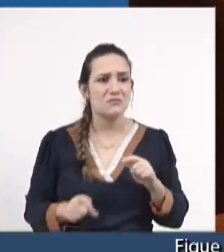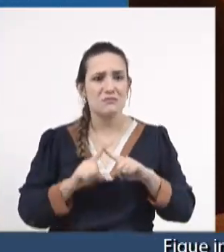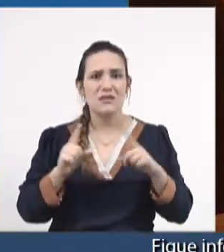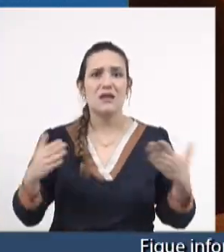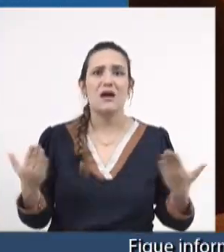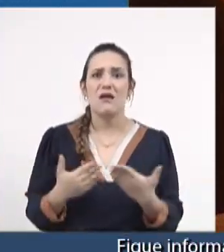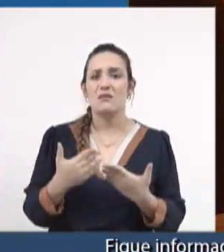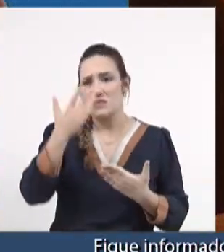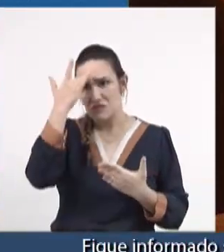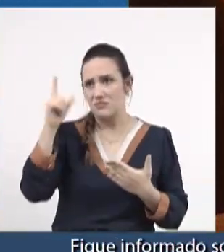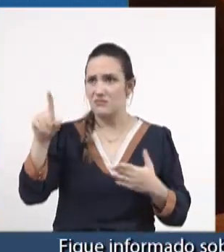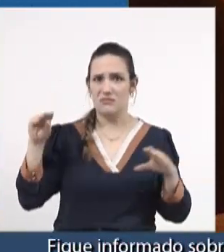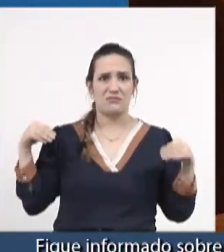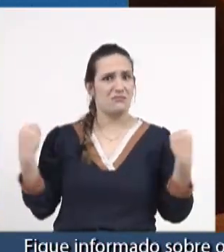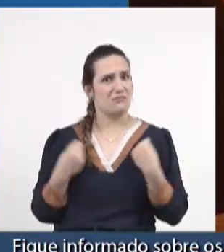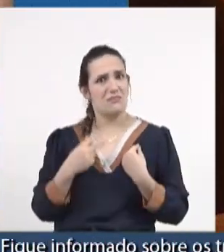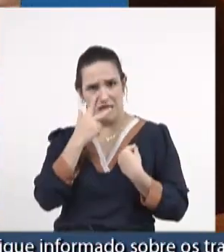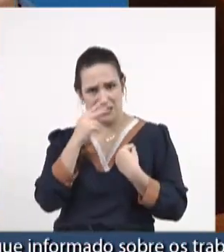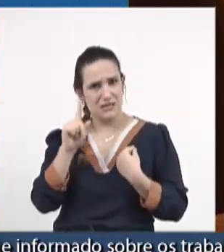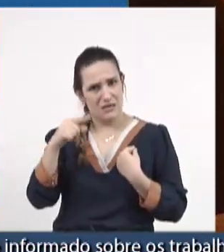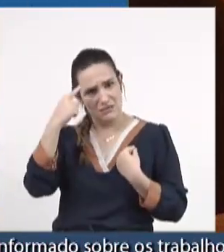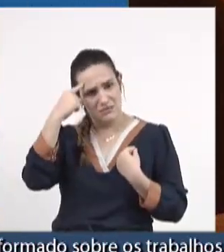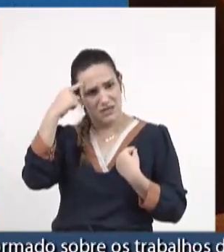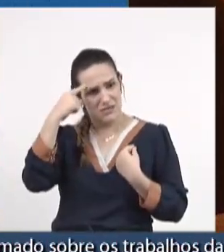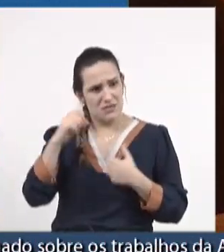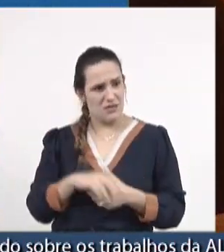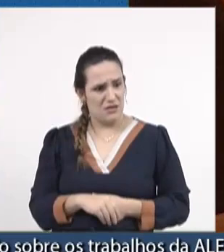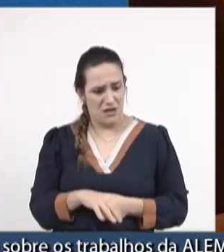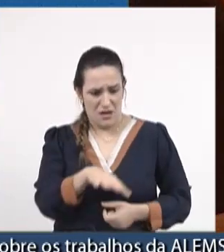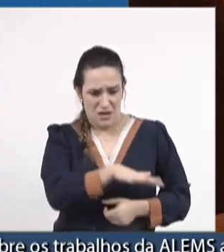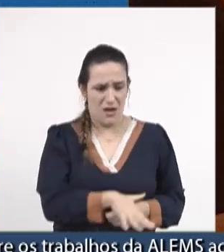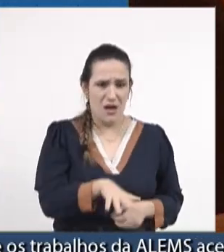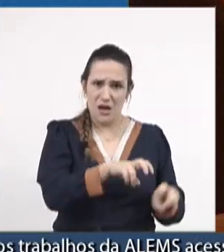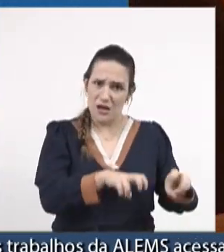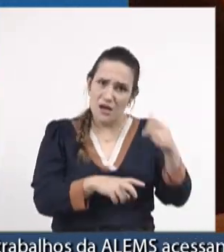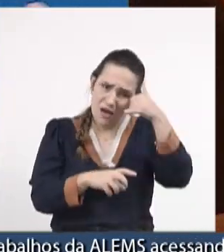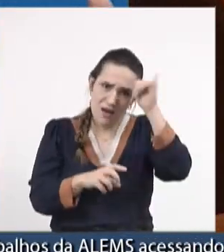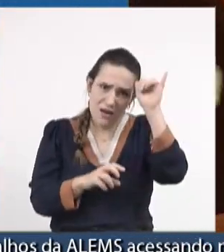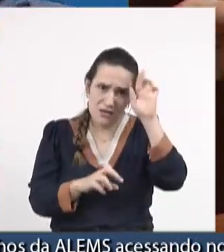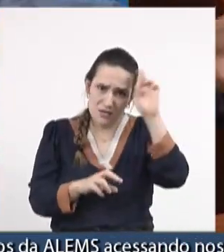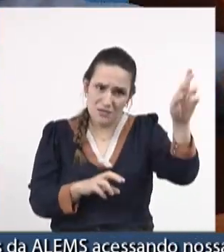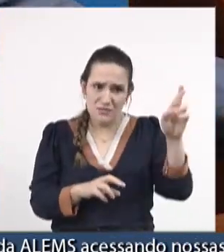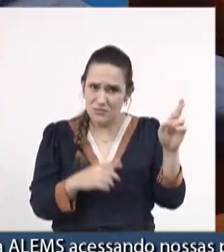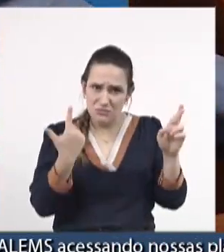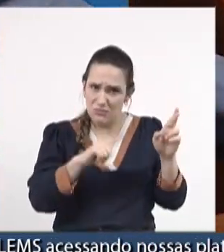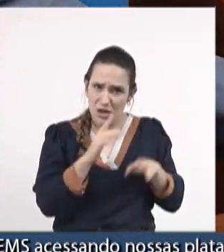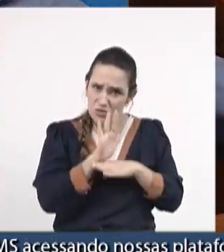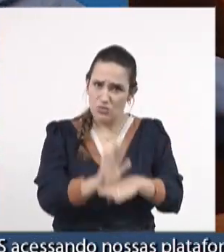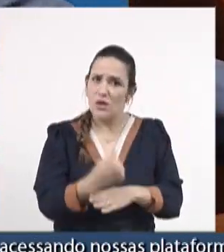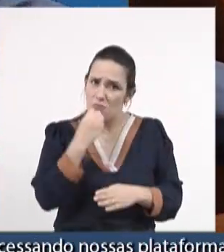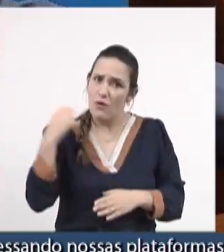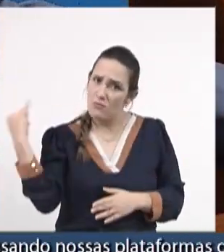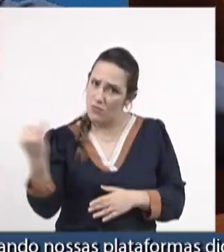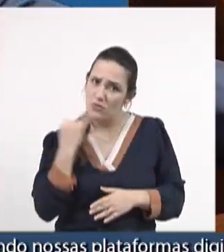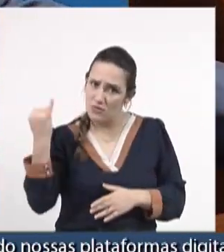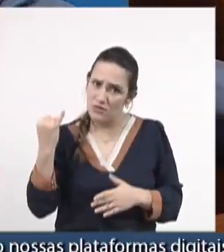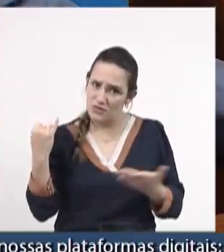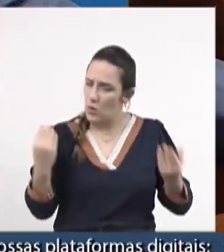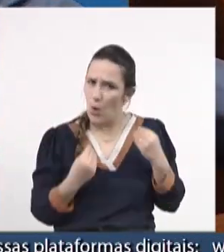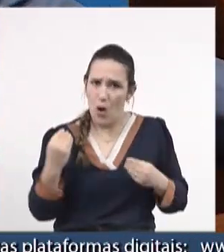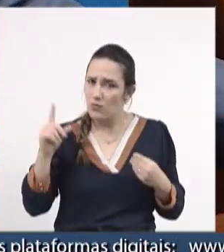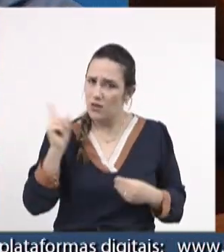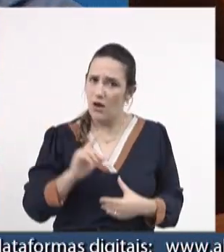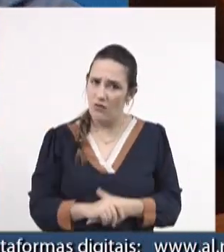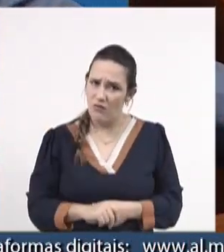estão julgando, parece que pensam que o setor produtivo não dá uma contribuição à altura desse